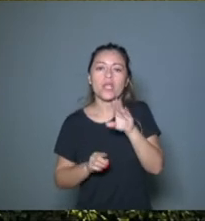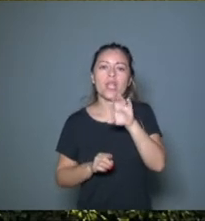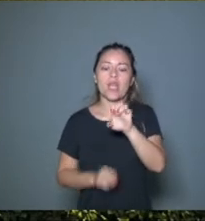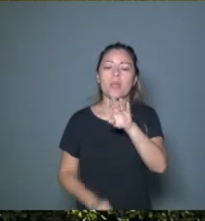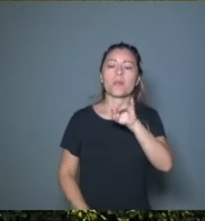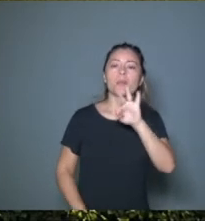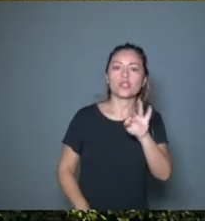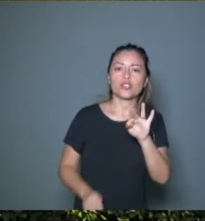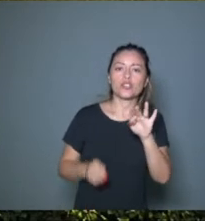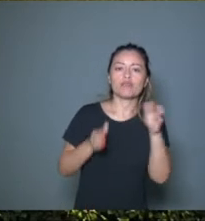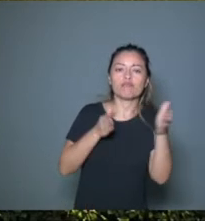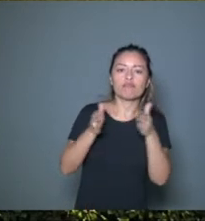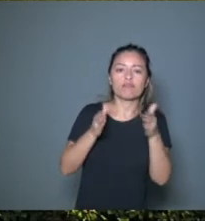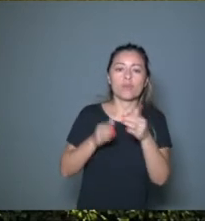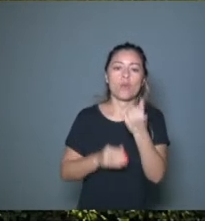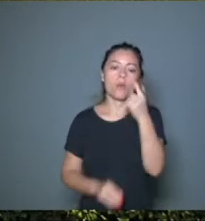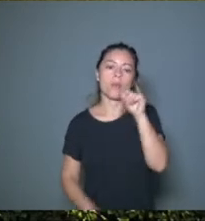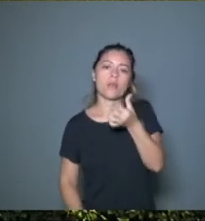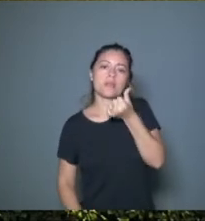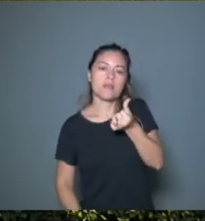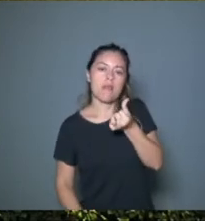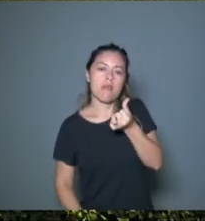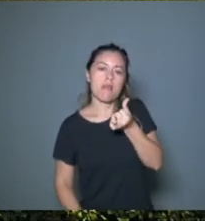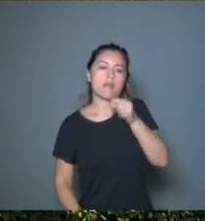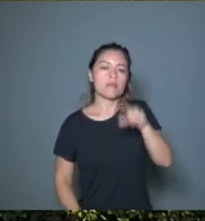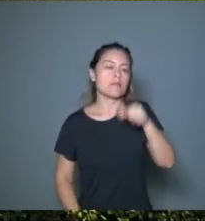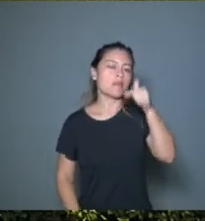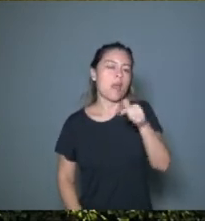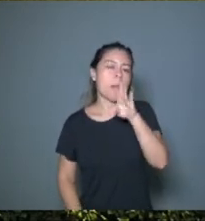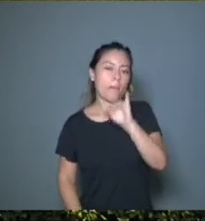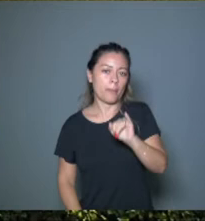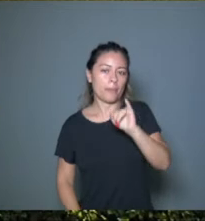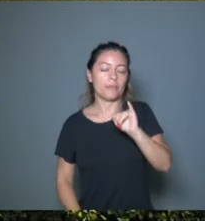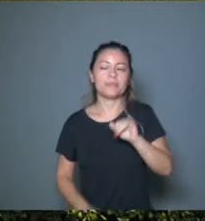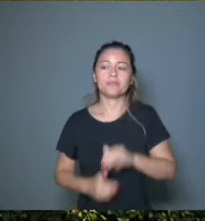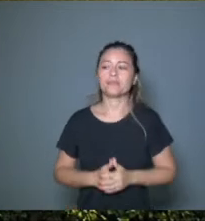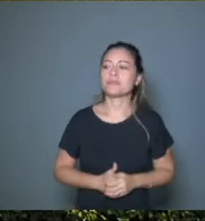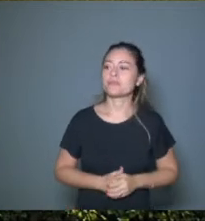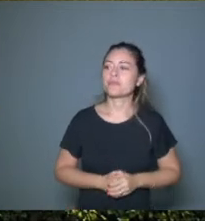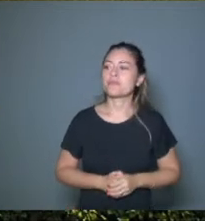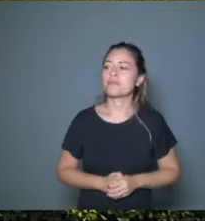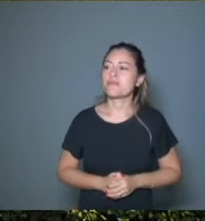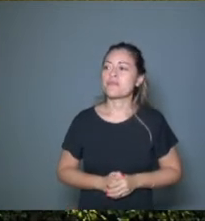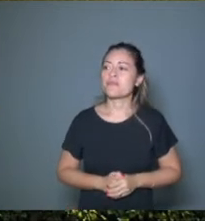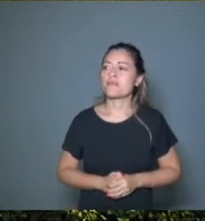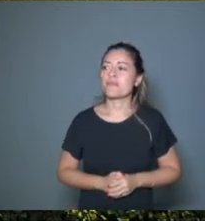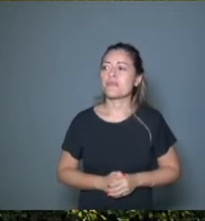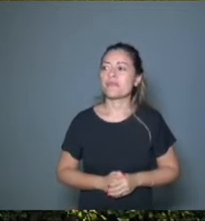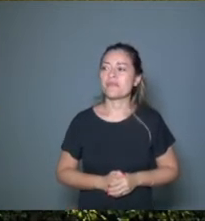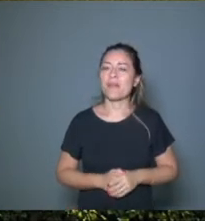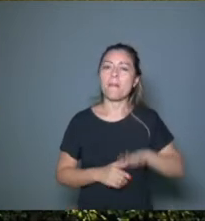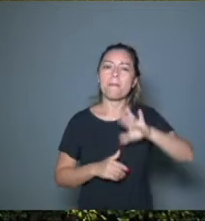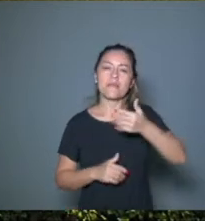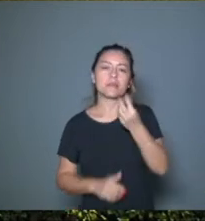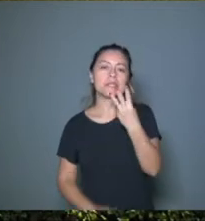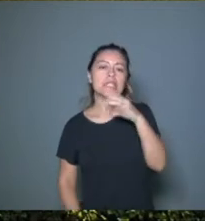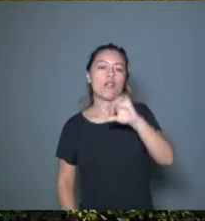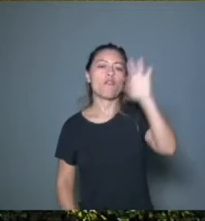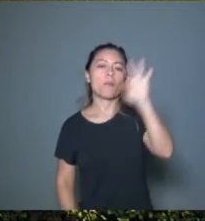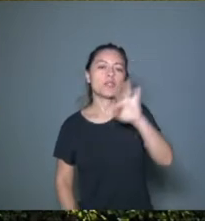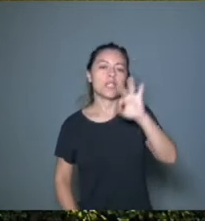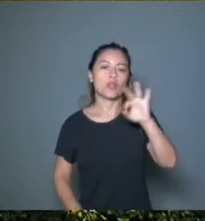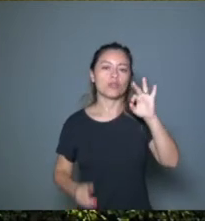Nós chegamos a 1,6, 1,7 bi de margem EBITDA, né, de